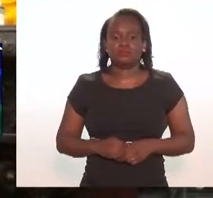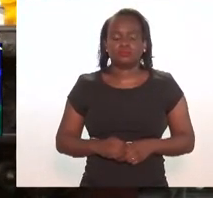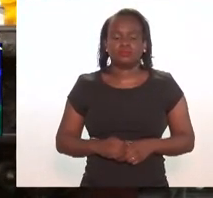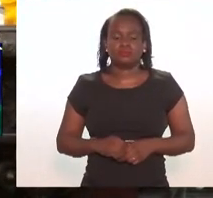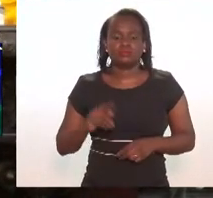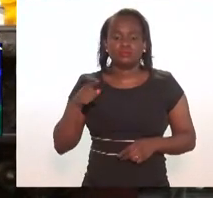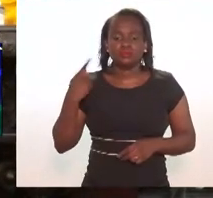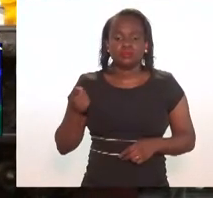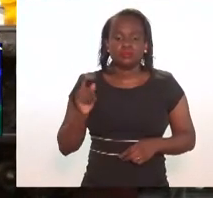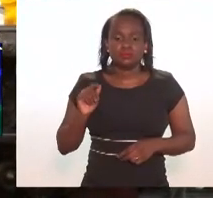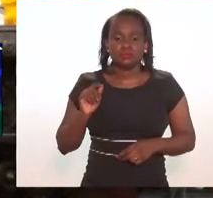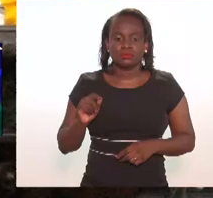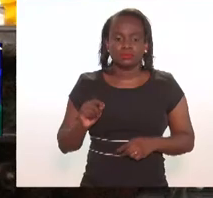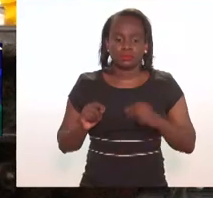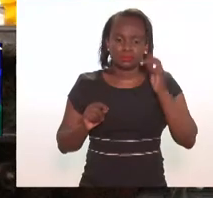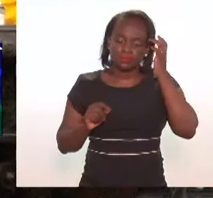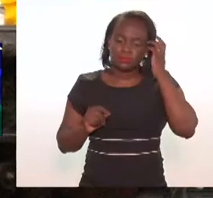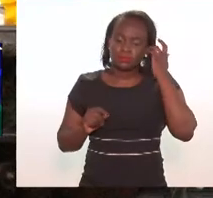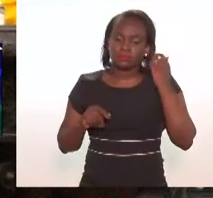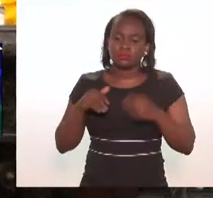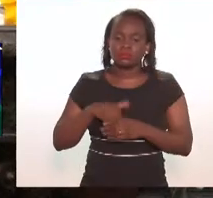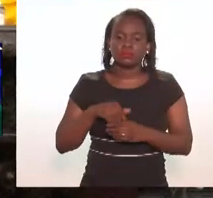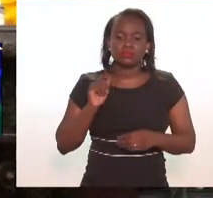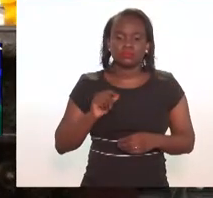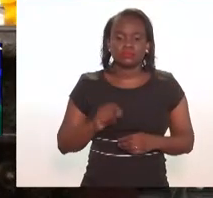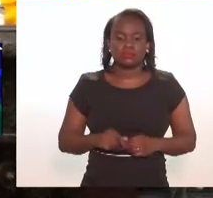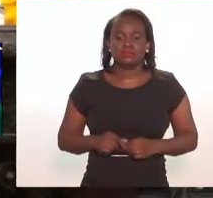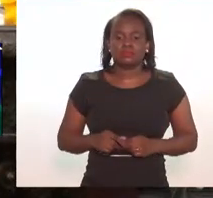Quem é o próximo para declaração de voto?